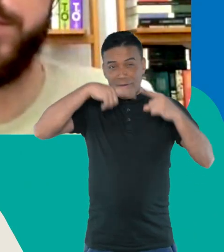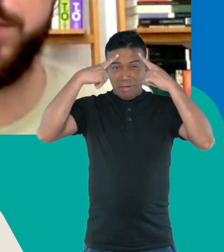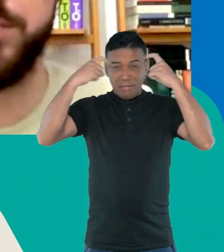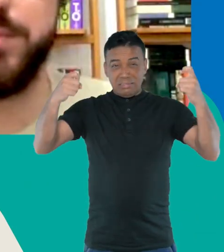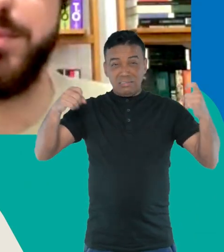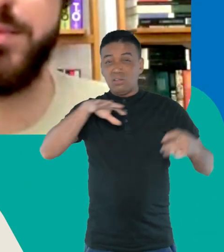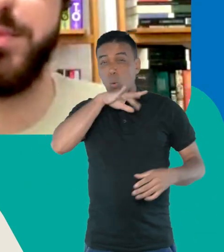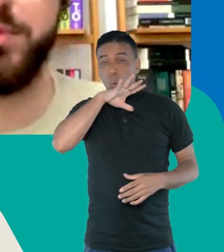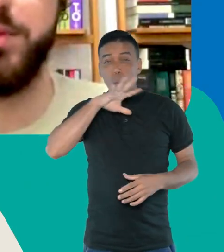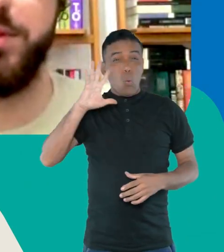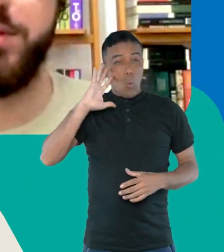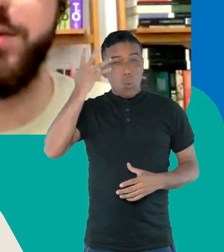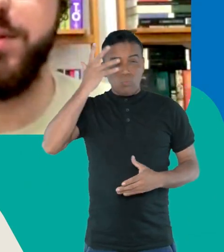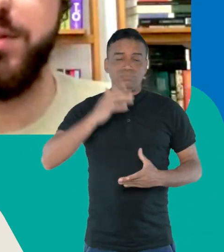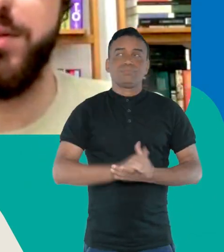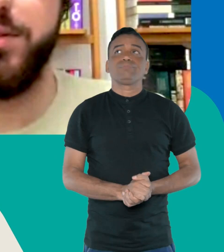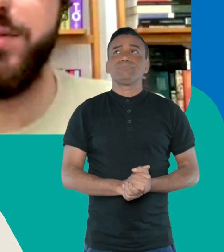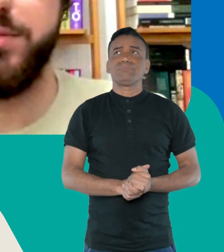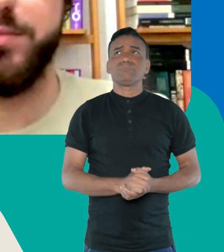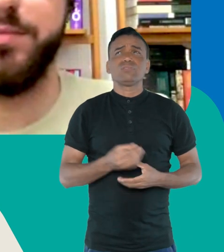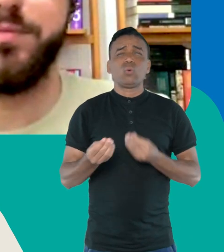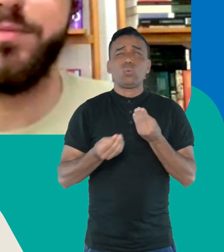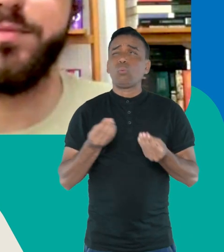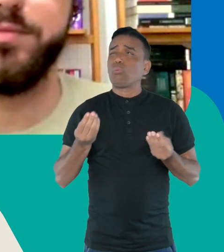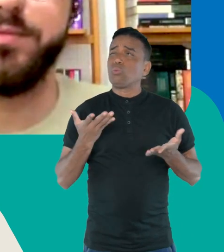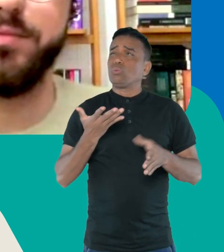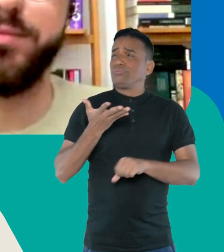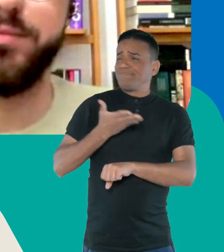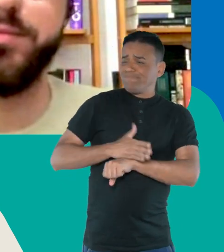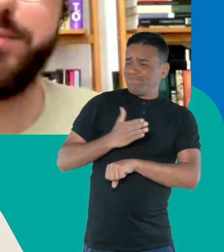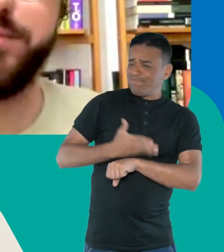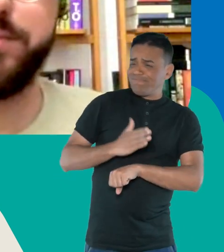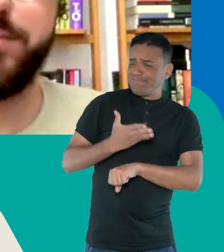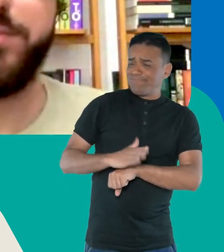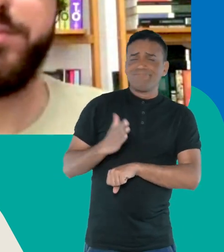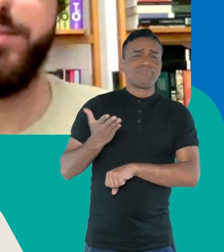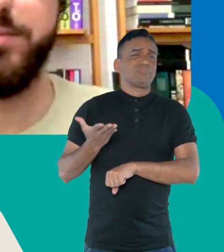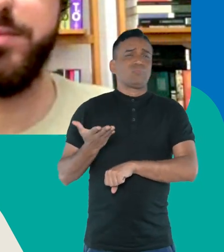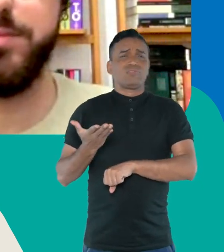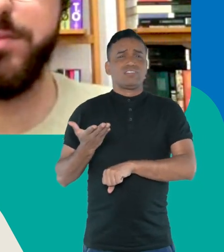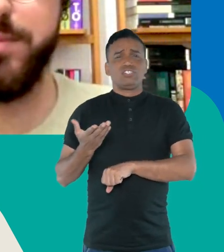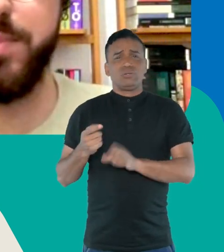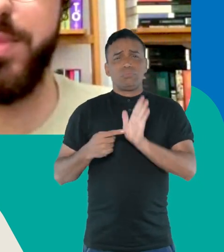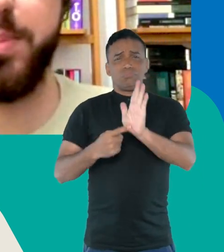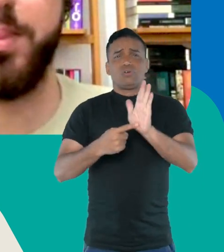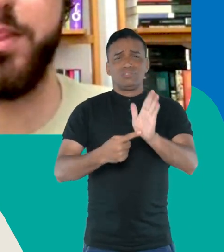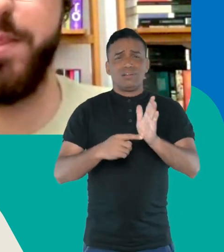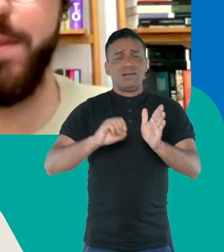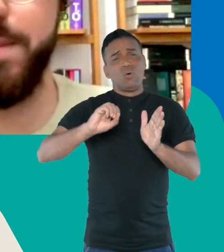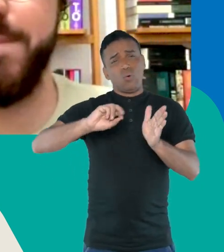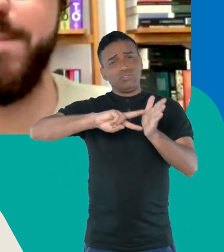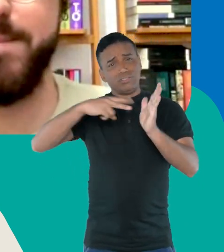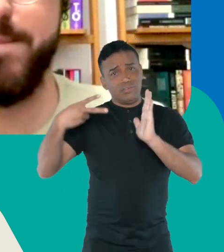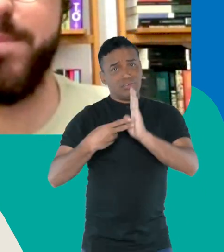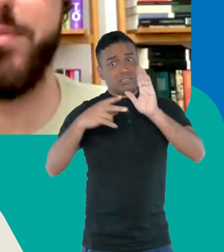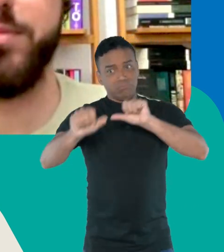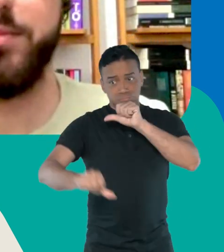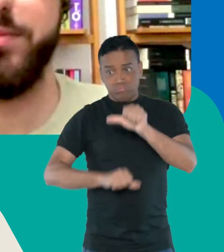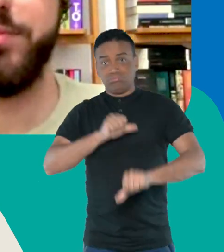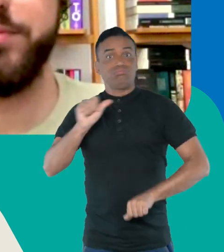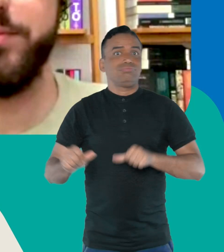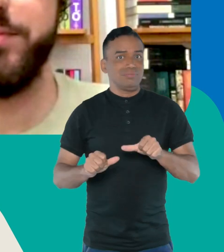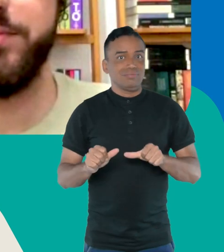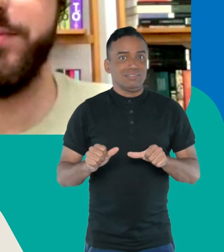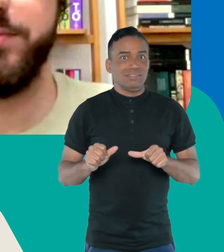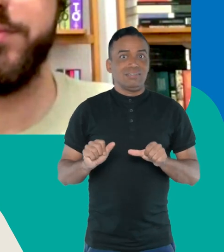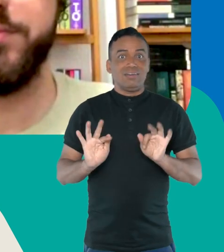exercício de retratar ou de ressignificar esse fim